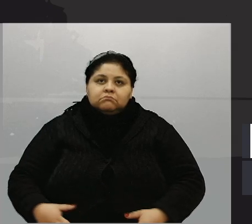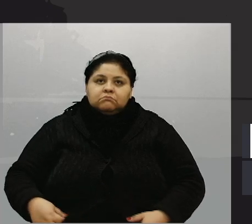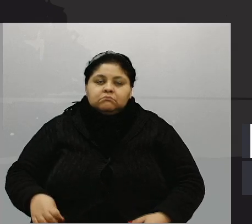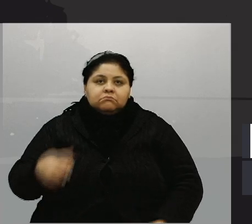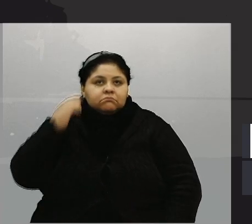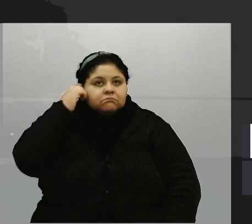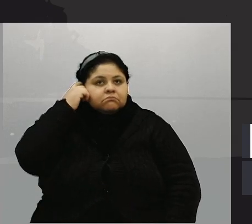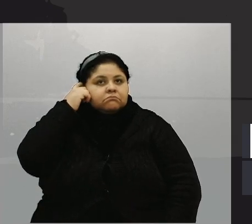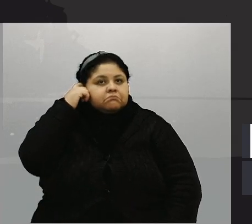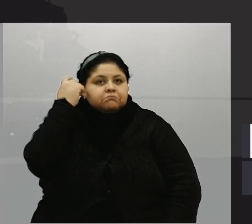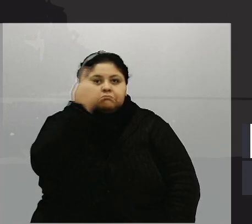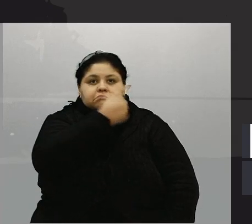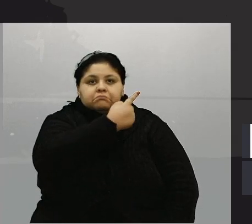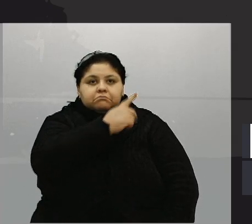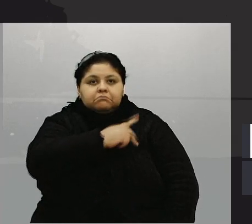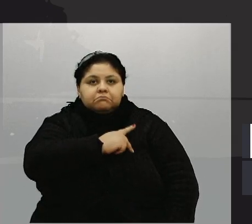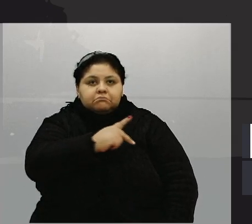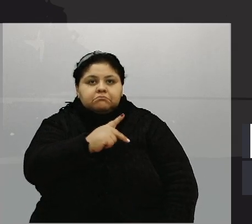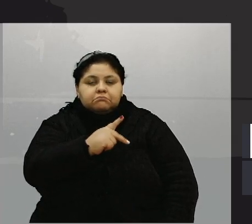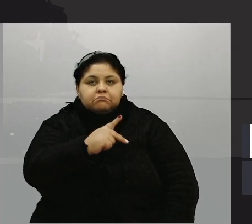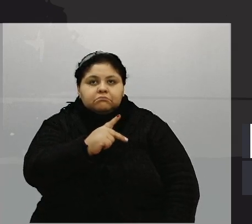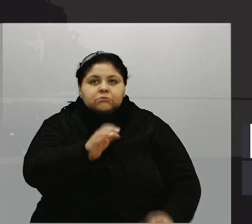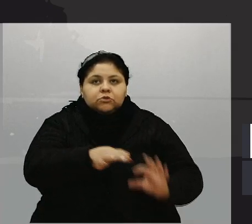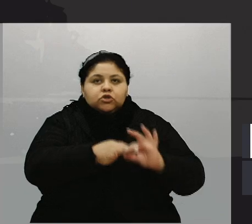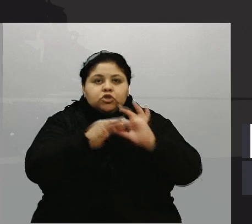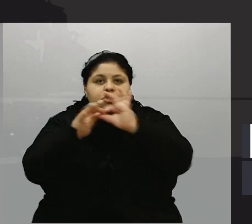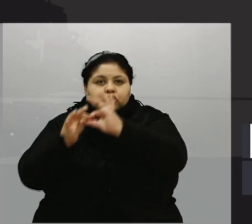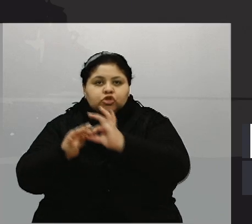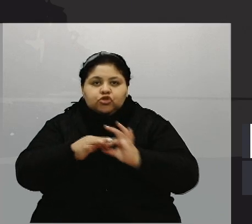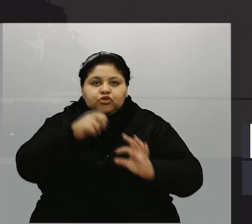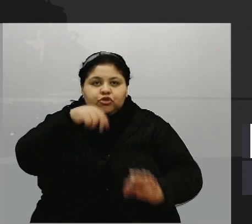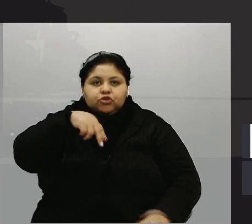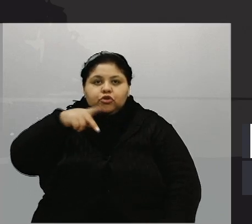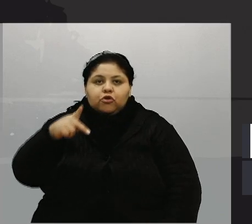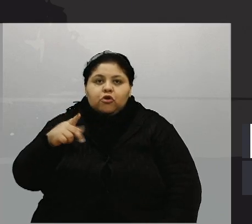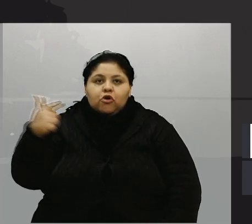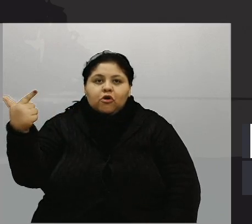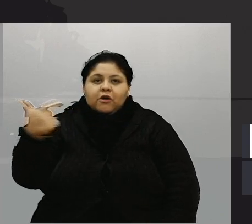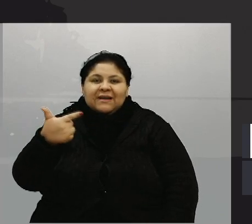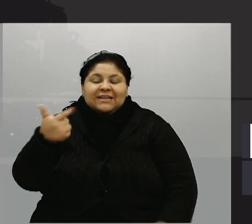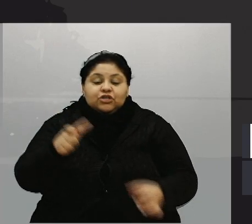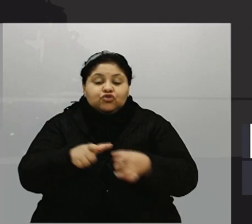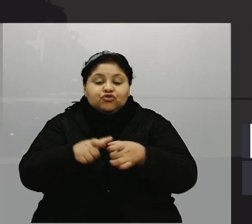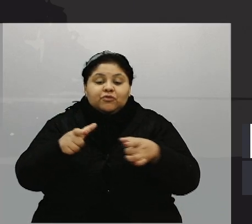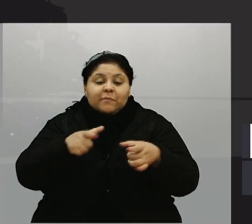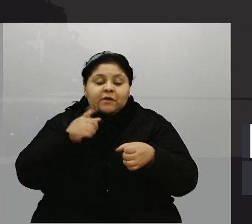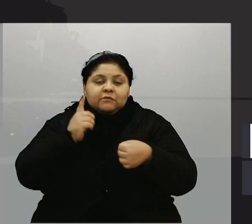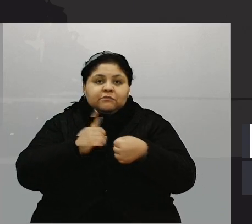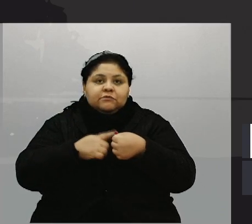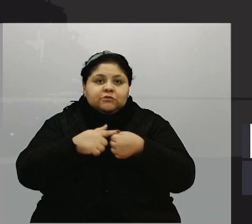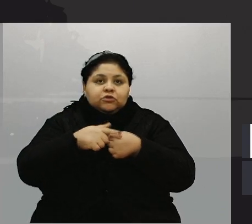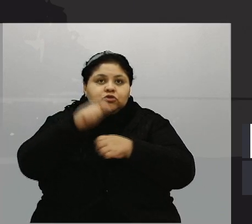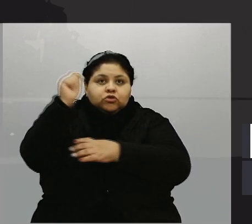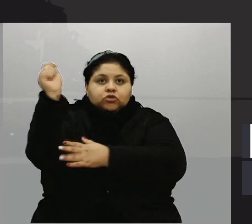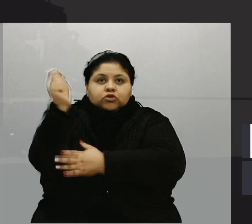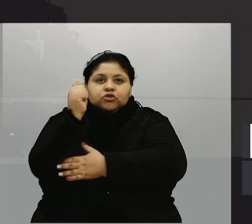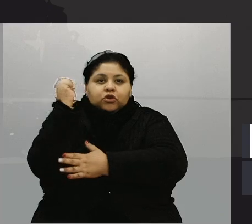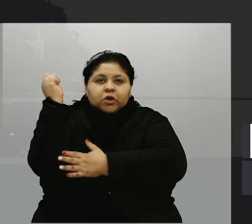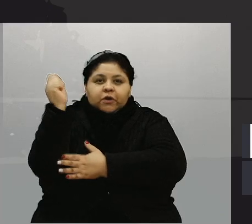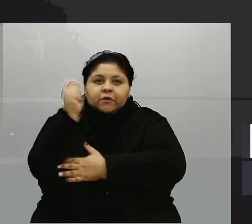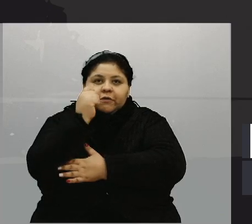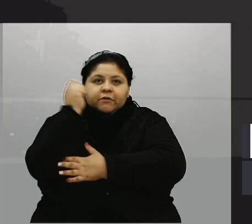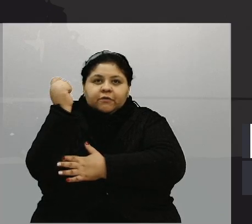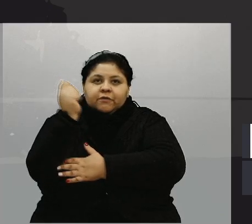É isso aí, senhor presidente, o que nos liga a Nova Petrópolis. A segunda maior cidade do Rio Grande do Sul